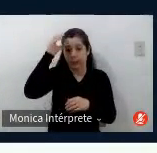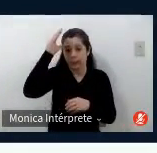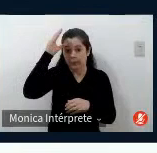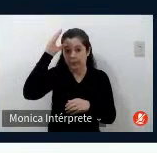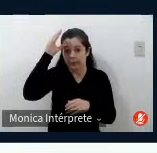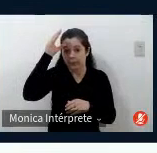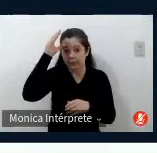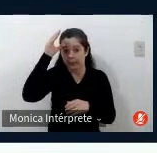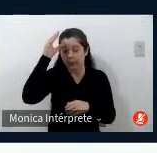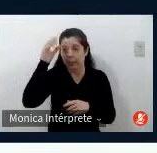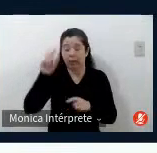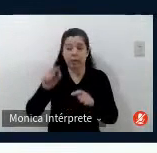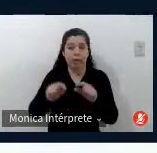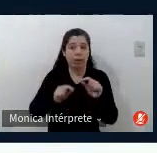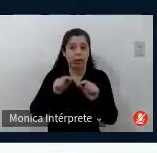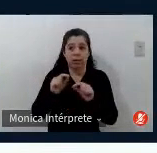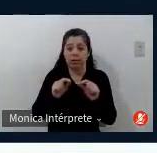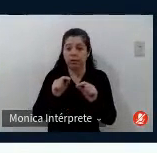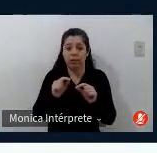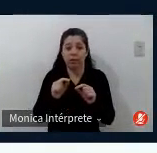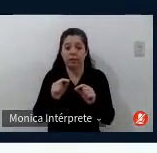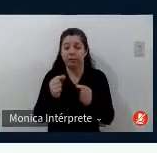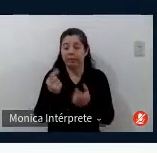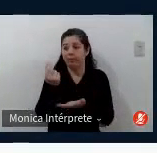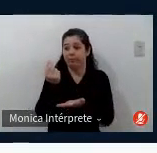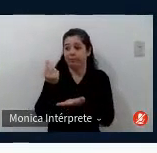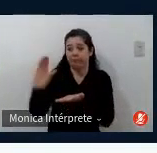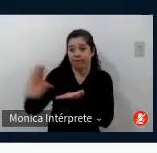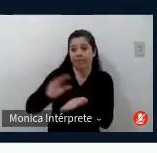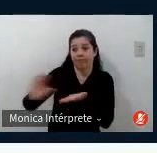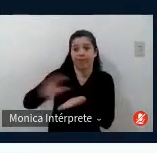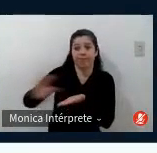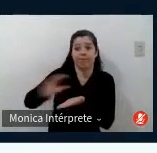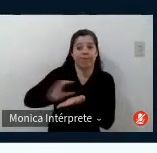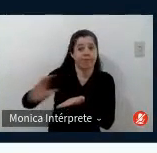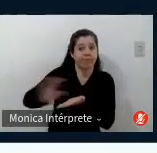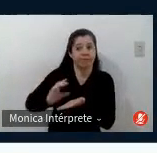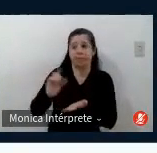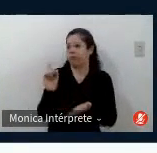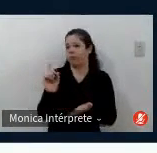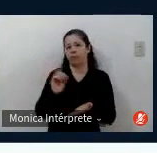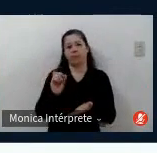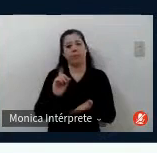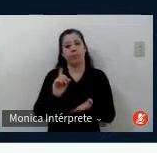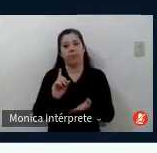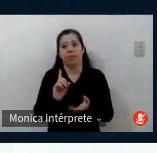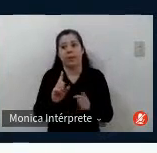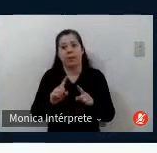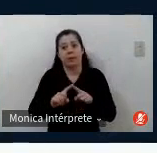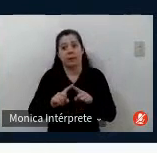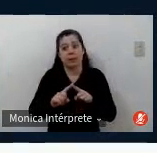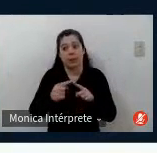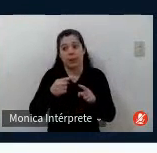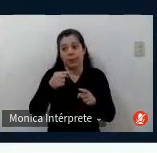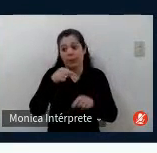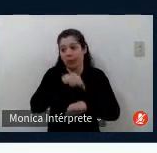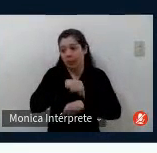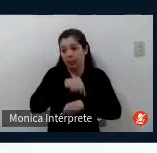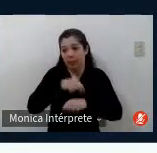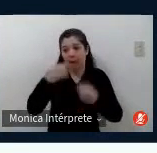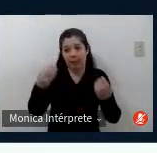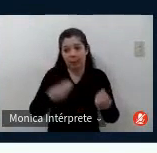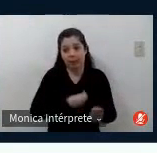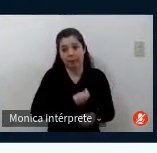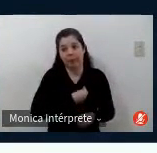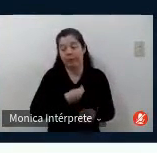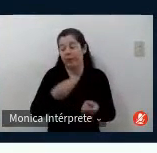a partir das necessidades humanas, ou levando em consideração o equilíbrio do